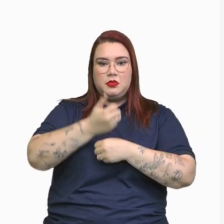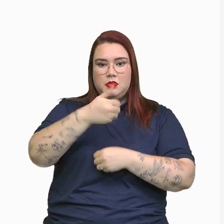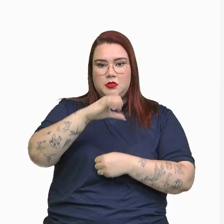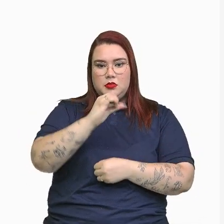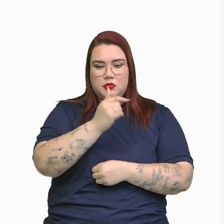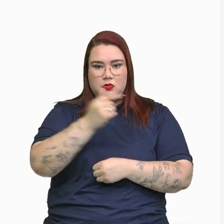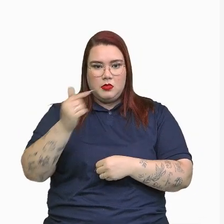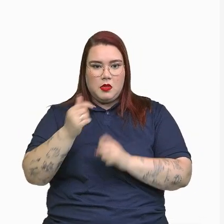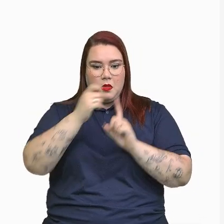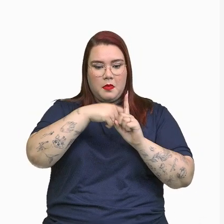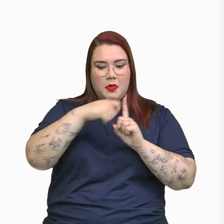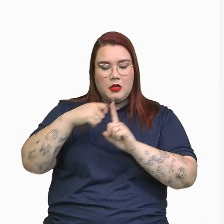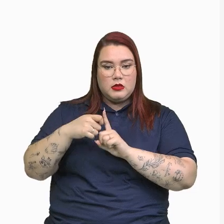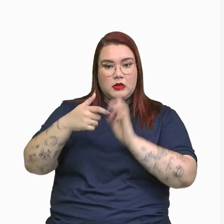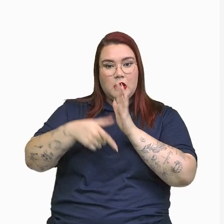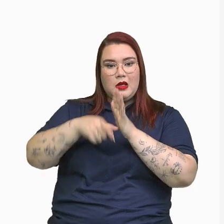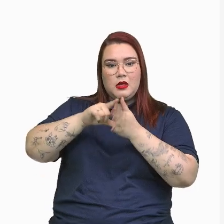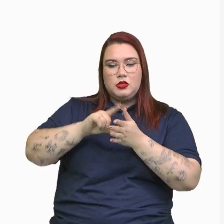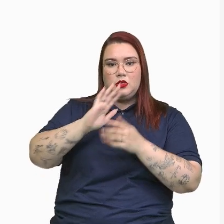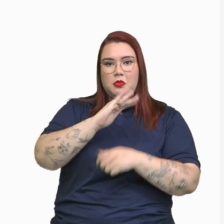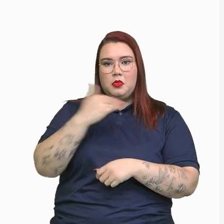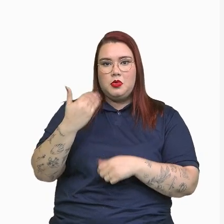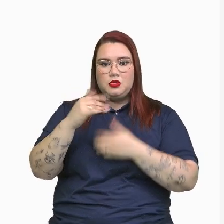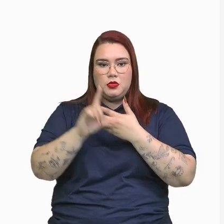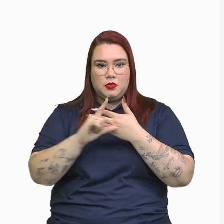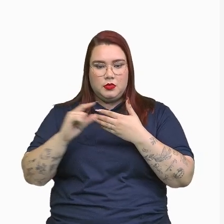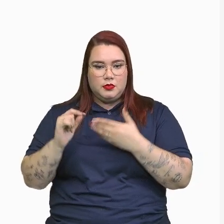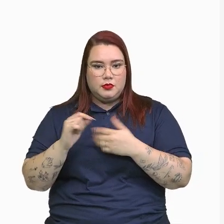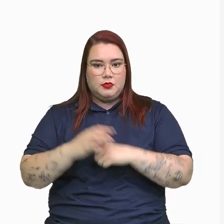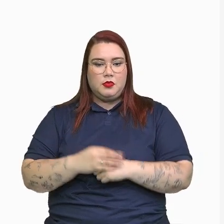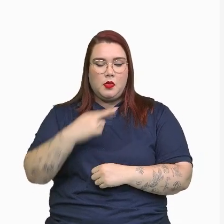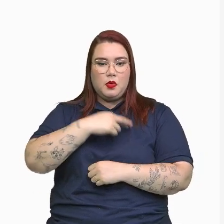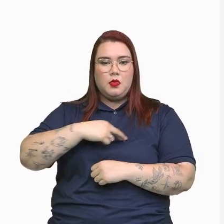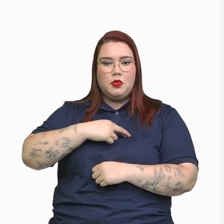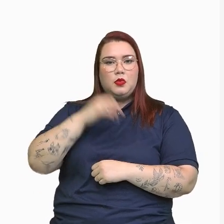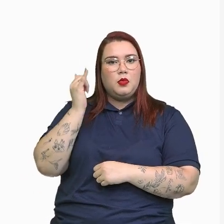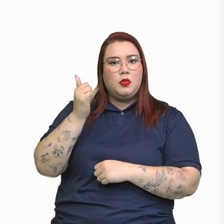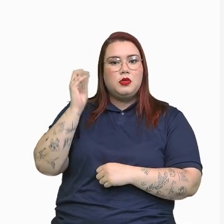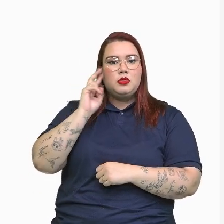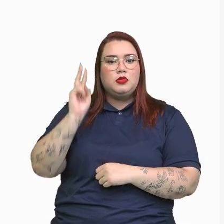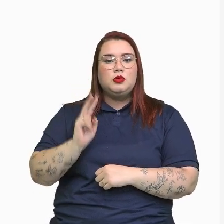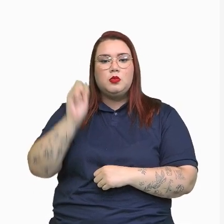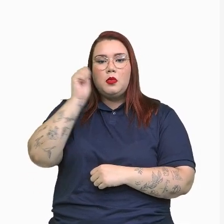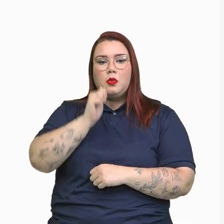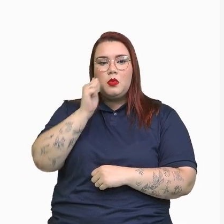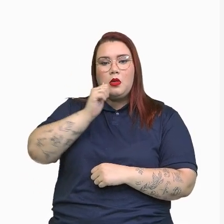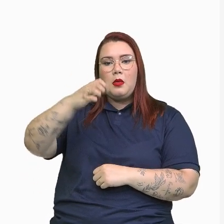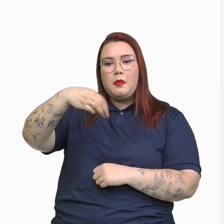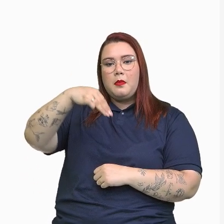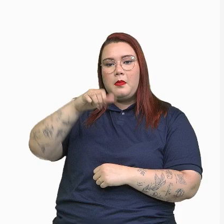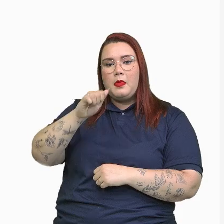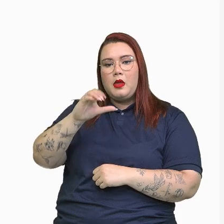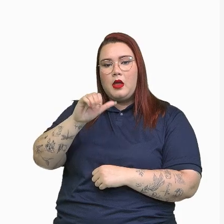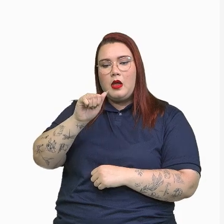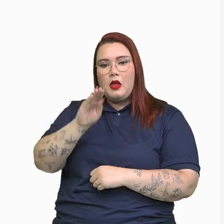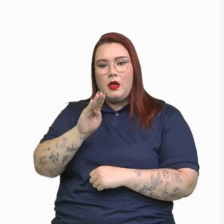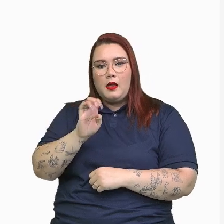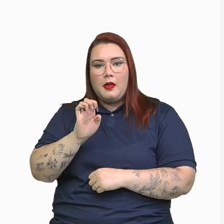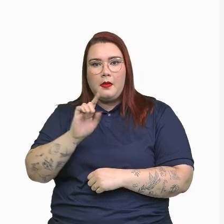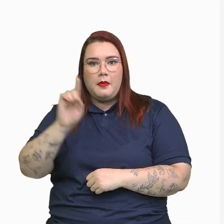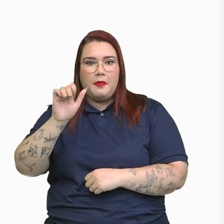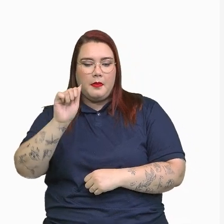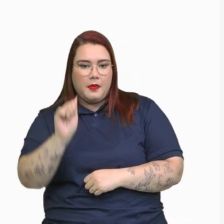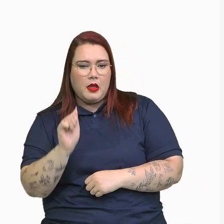1977, poucos meses antes da morte da autora. O romance conta a história de Macabeia, uma